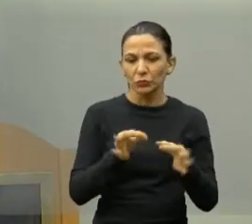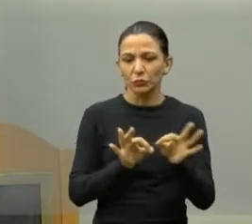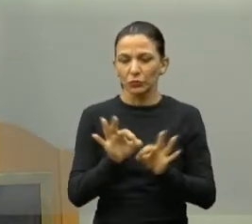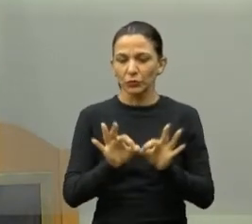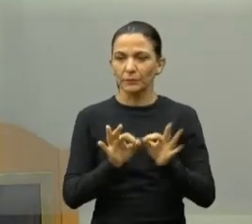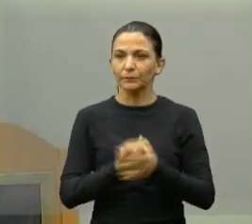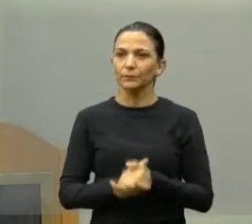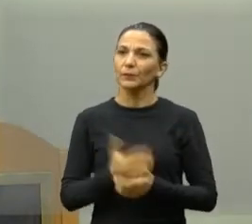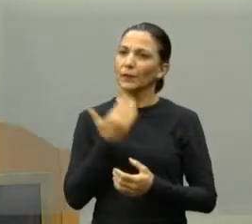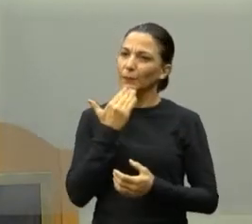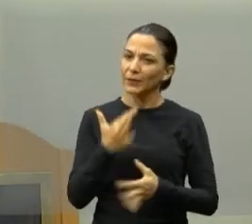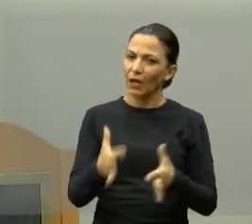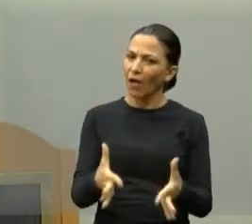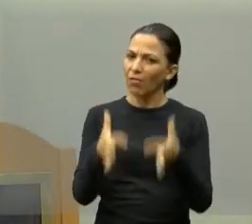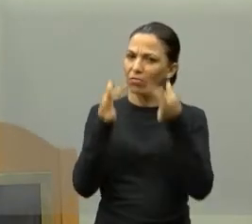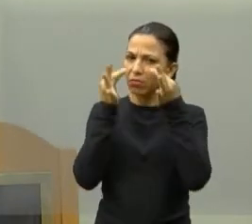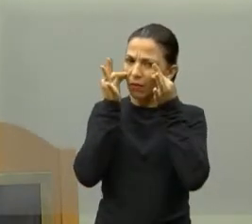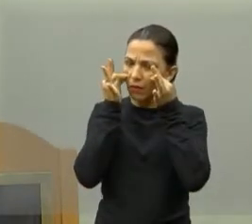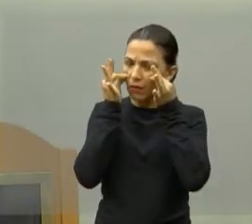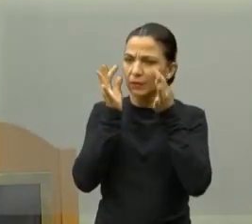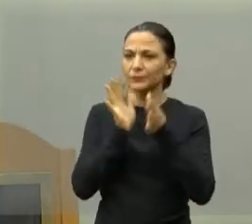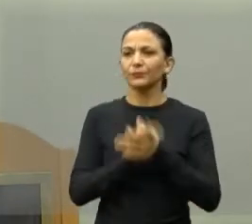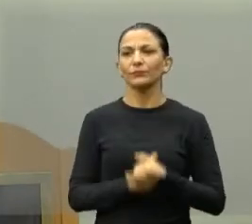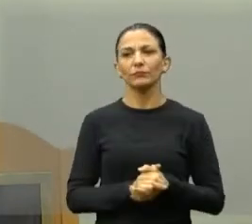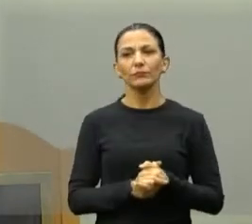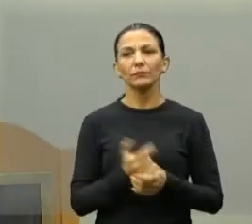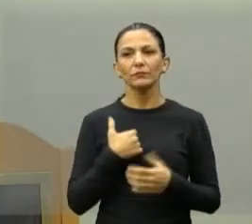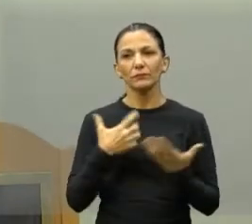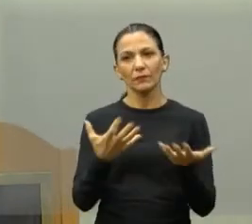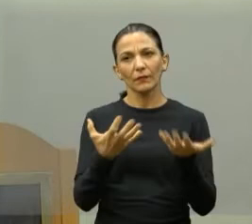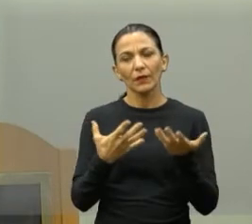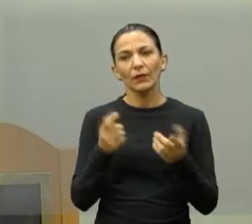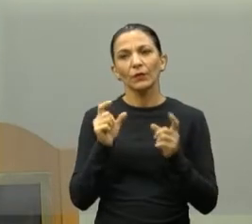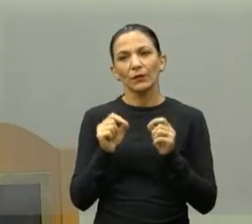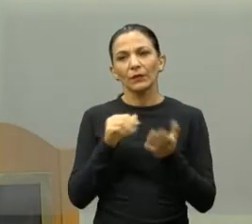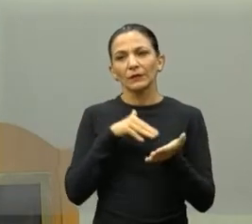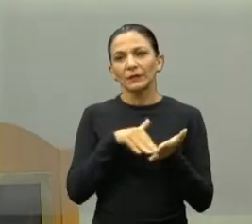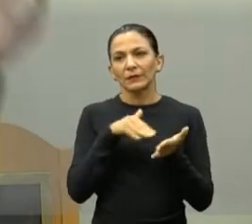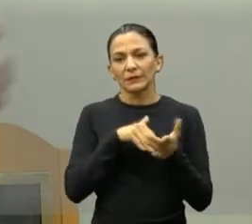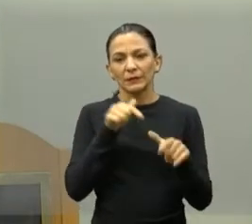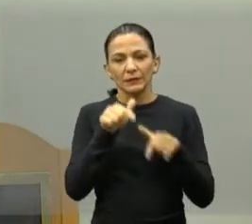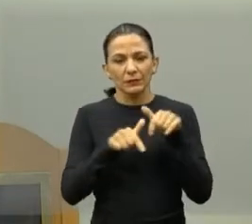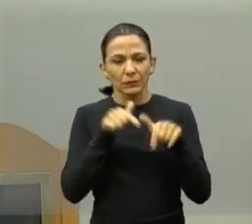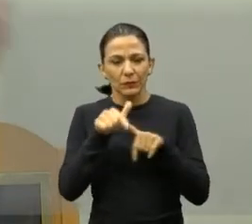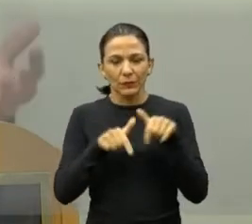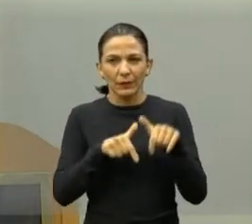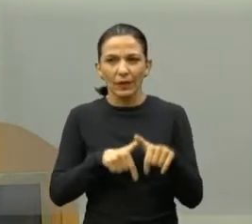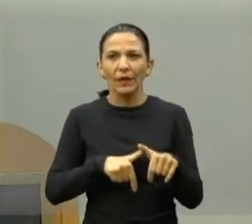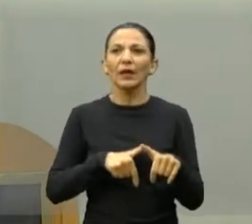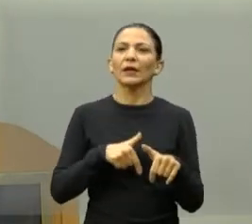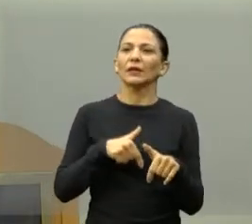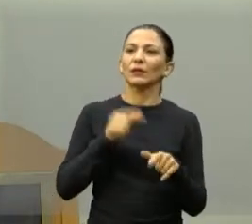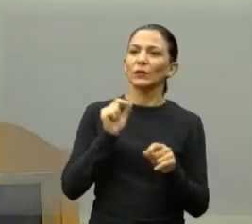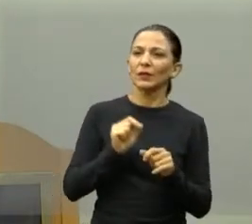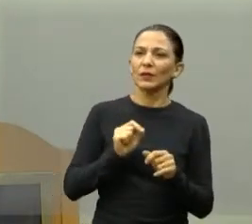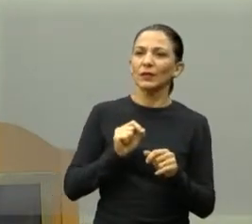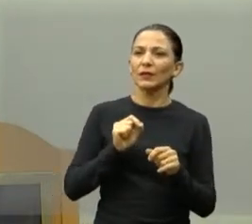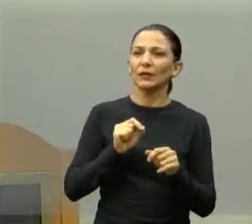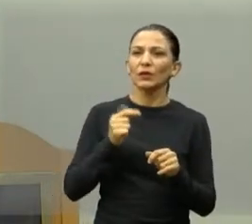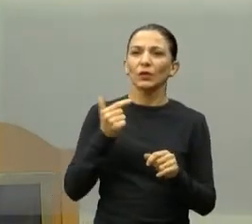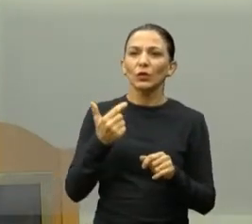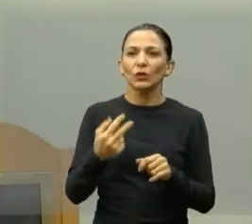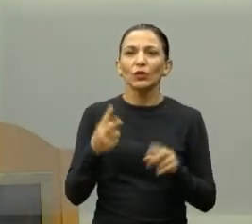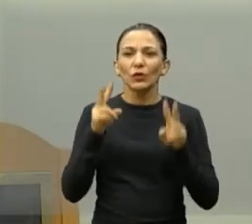um pouco de atenção eu espero que eu quero muito quis ver que o secretário de trabalho em de noite mesmo não tenho